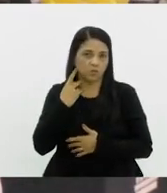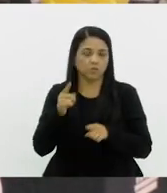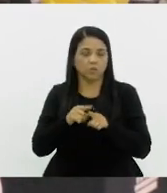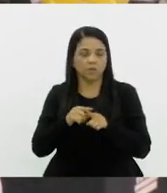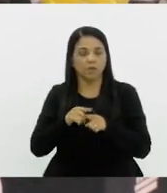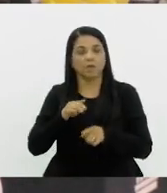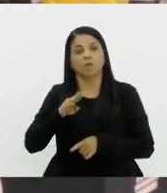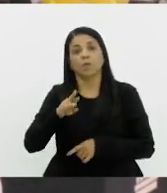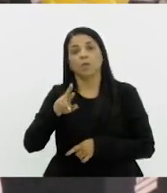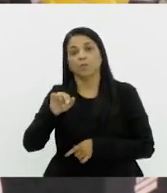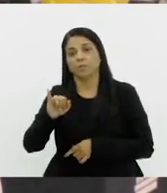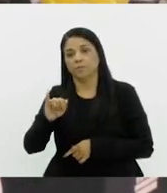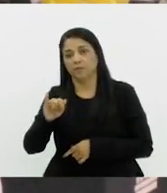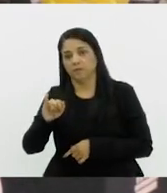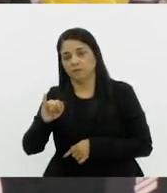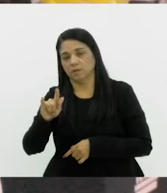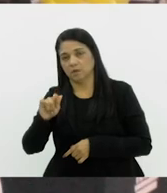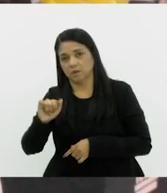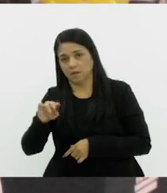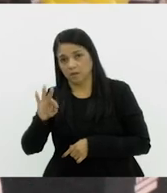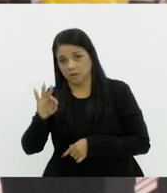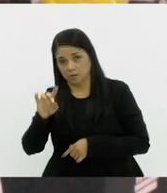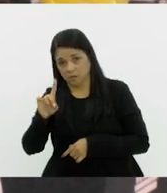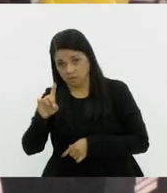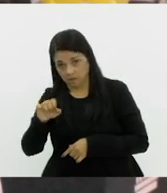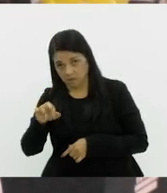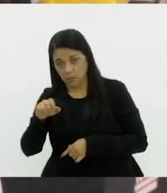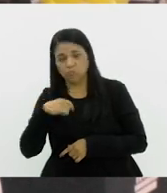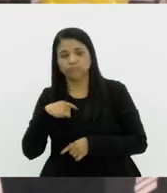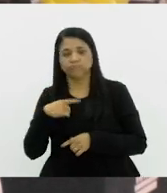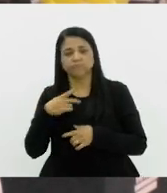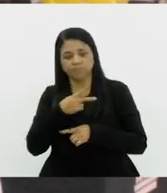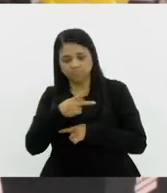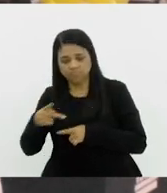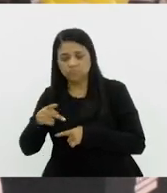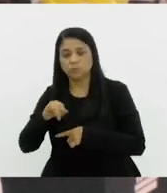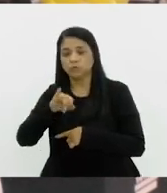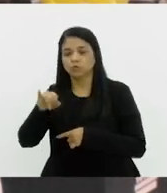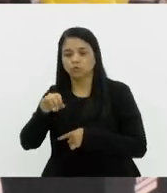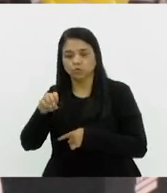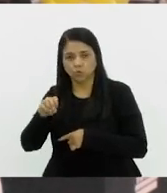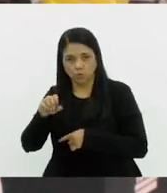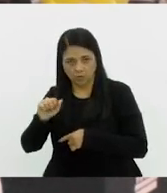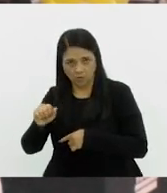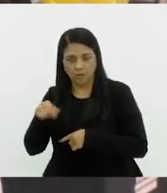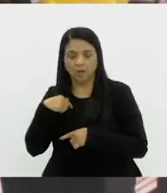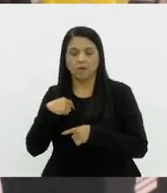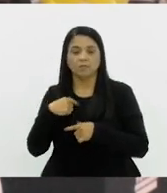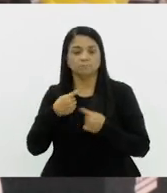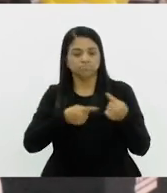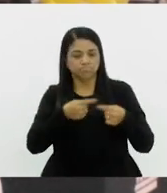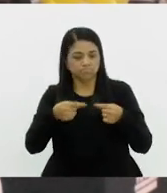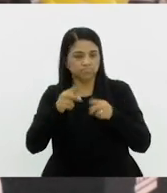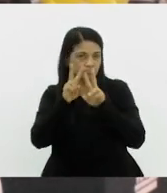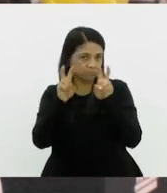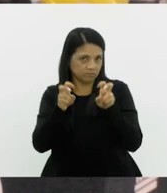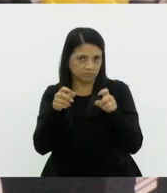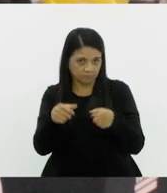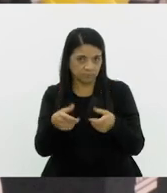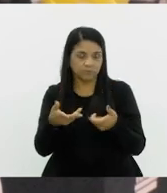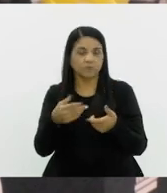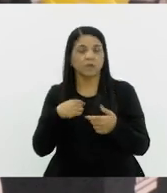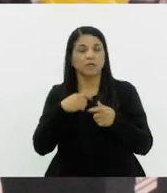Brigadeiro esteve lá no Juá para a gente tratar desse assunto, e eu tenho enfatizado até na entrevista que